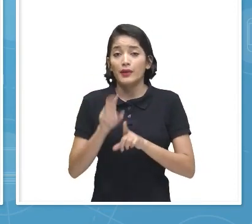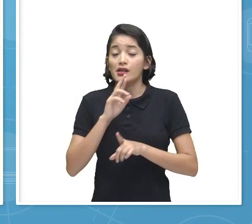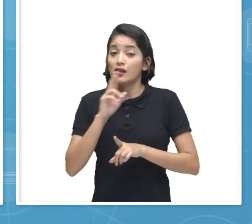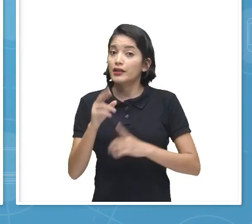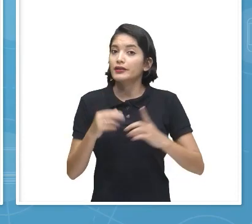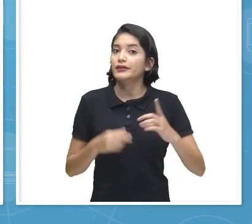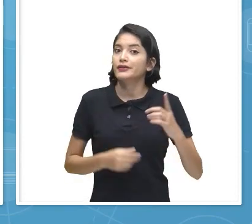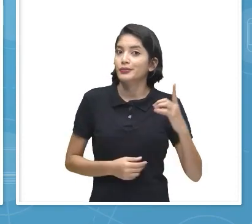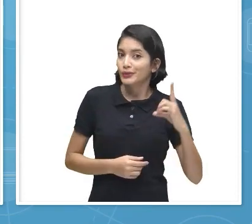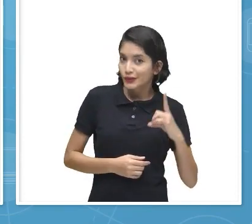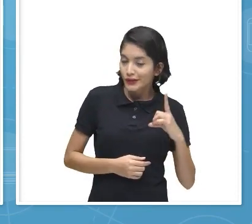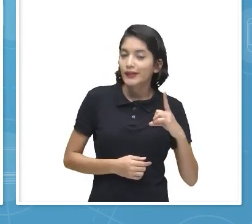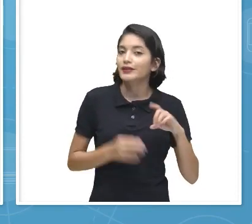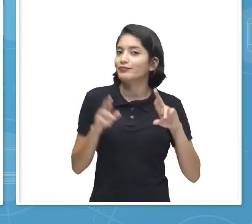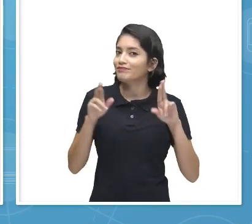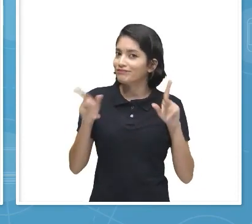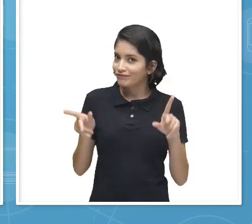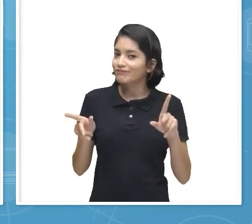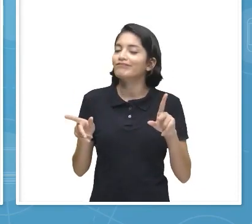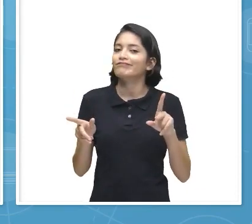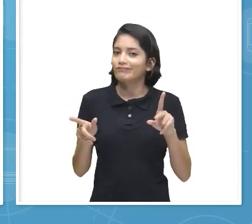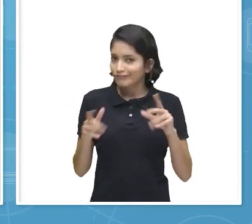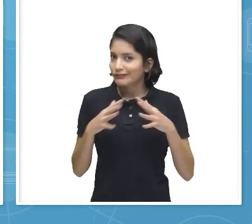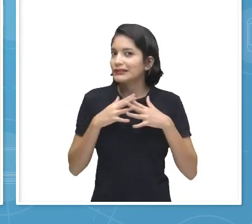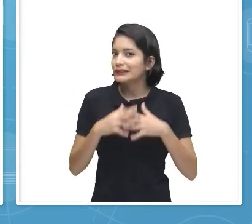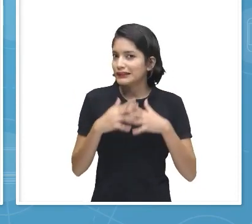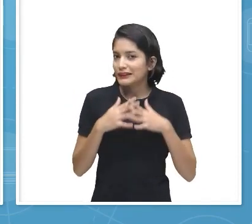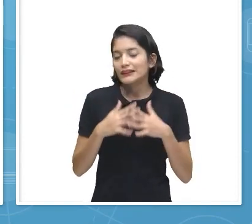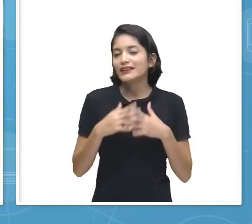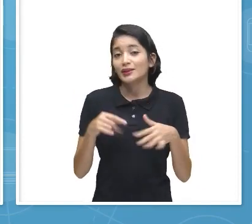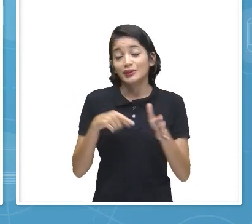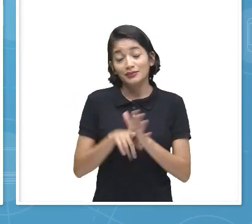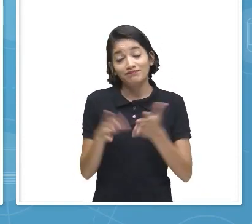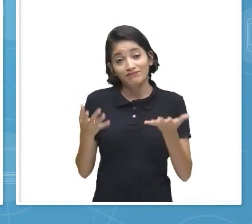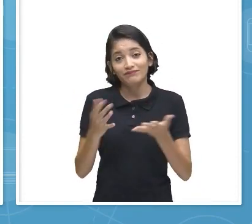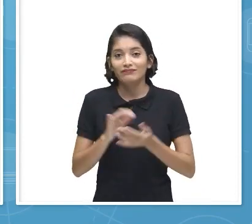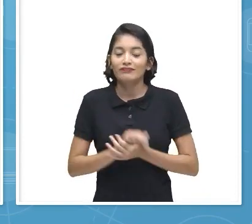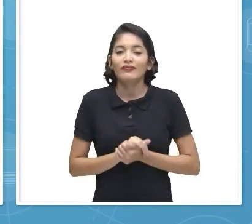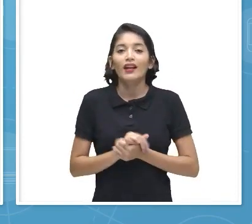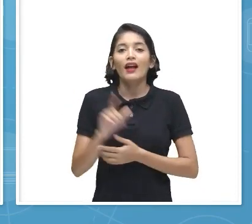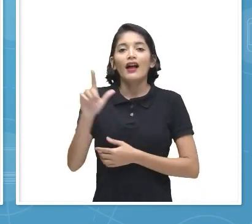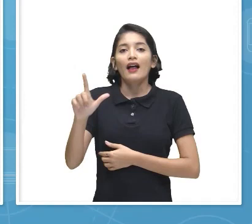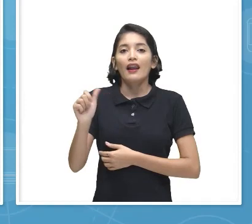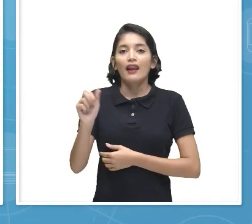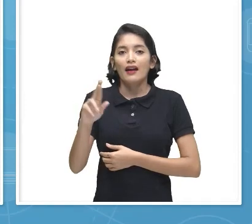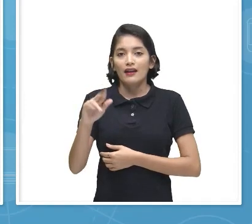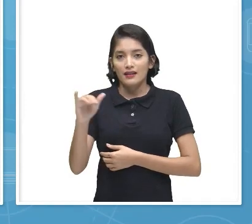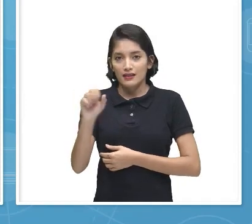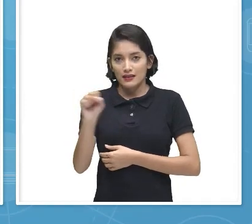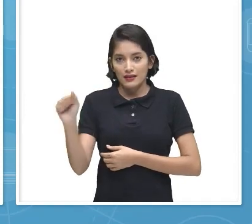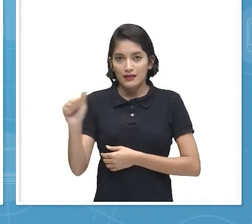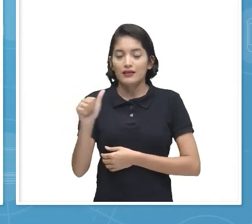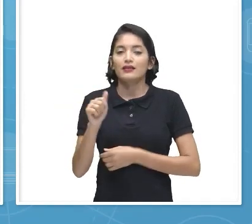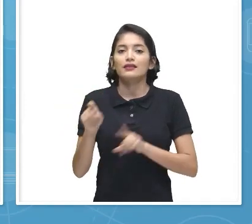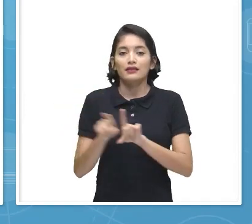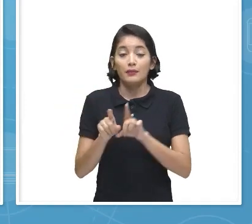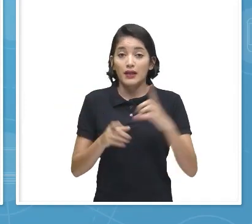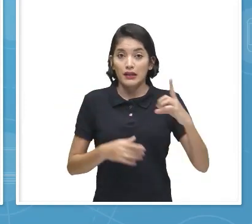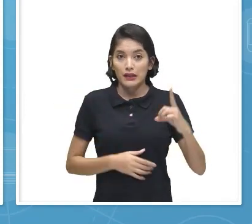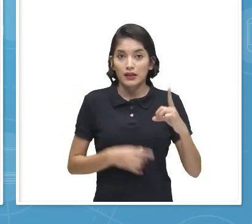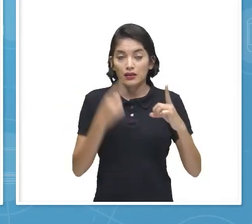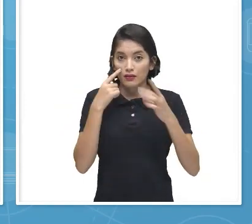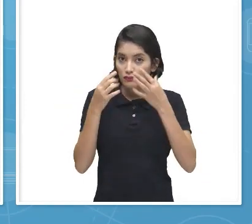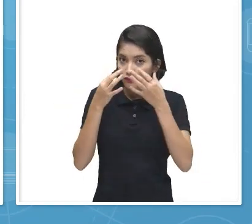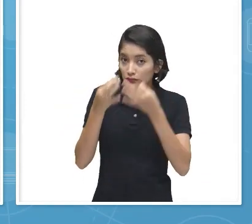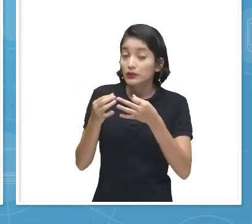letra D. Eita, que teve confusão nessa questão, né? Aí a Larissa B, aí o professor Jefferson chamando a atenção,